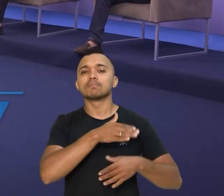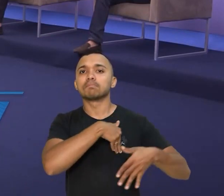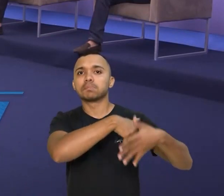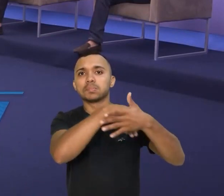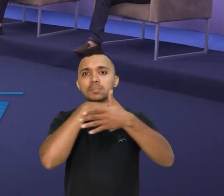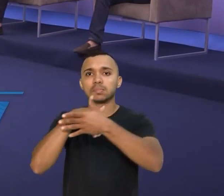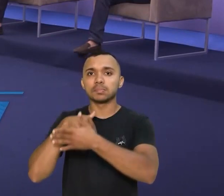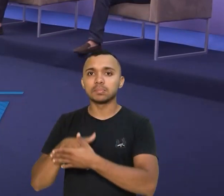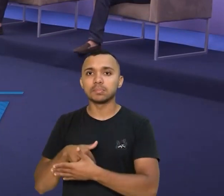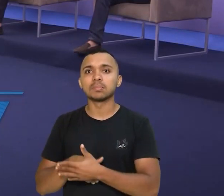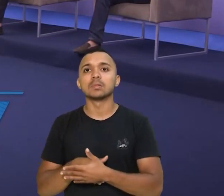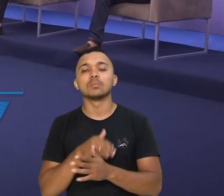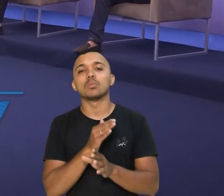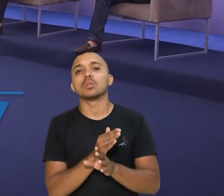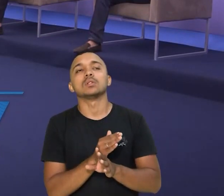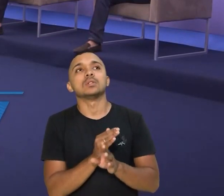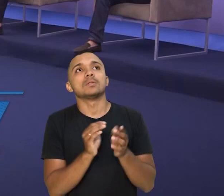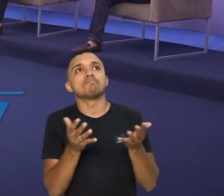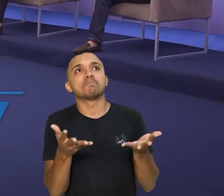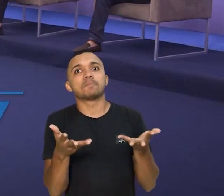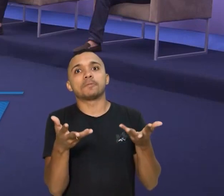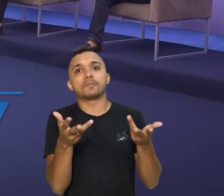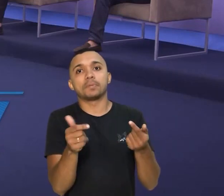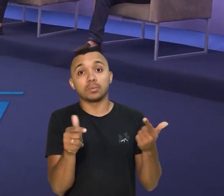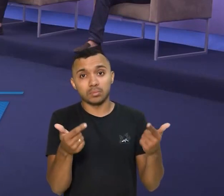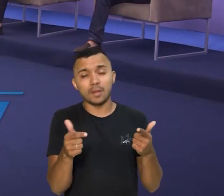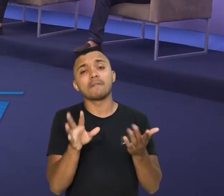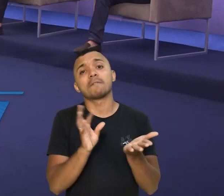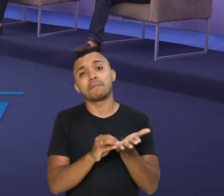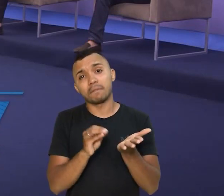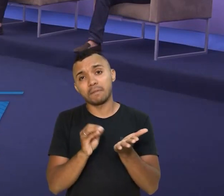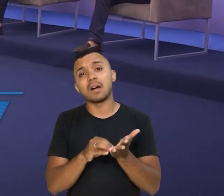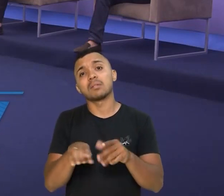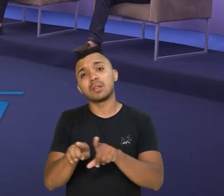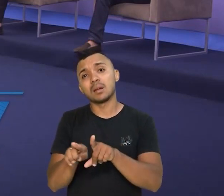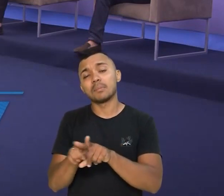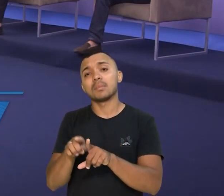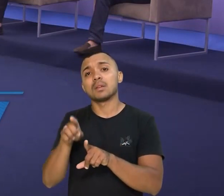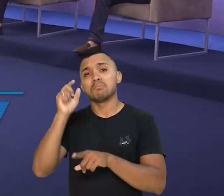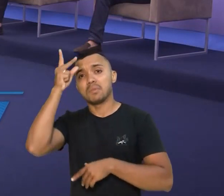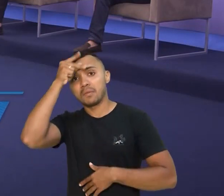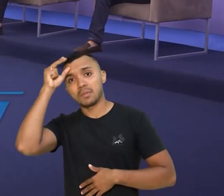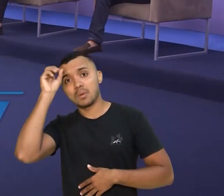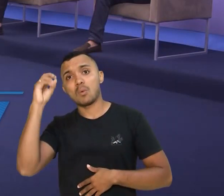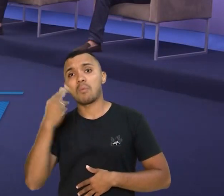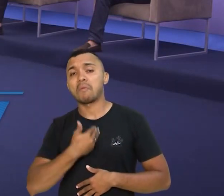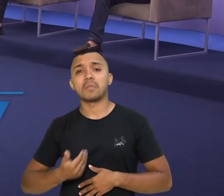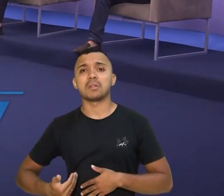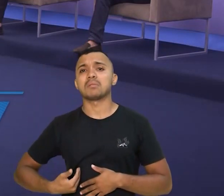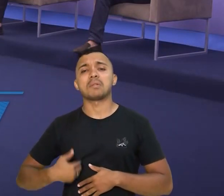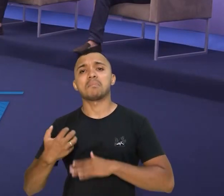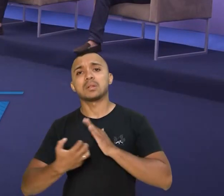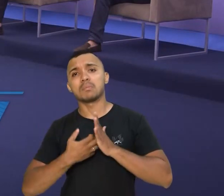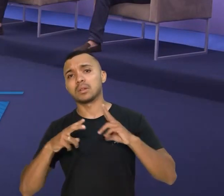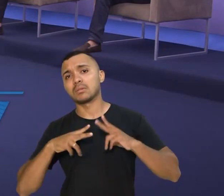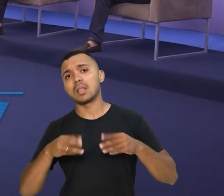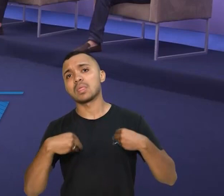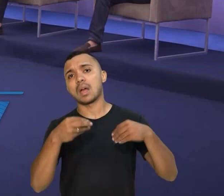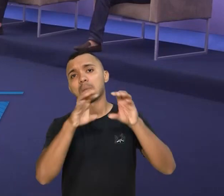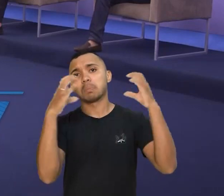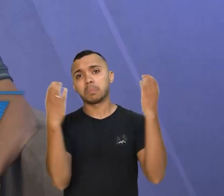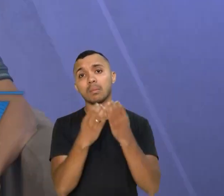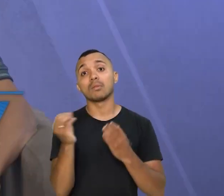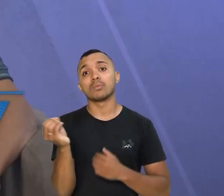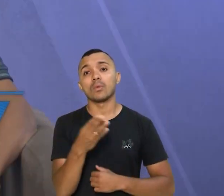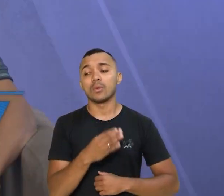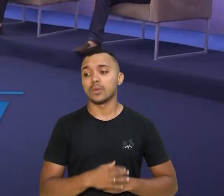tem um grande estádio, né? Ainda precisa de uma casa melhor para jogar. Mas, para quem nasceu um dia desse, né? Esse time nasceu um dia desse, o Pacaju.